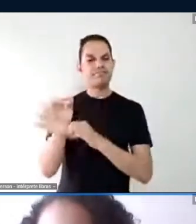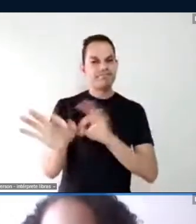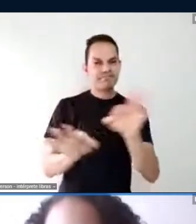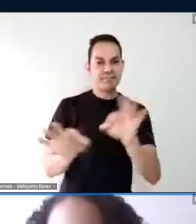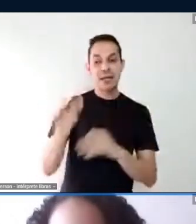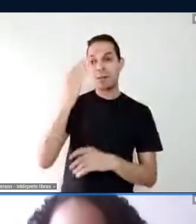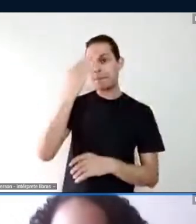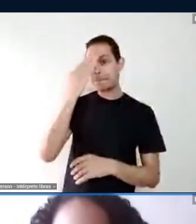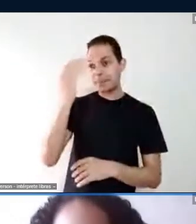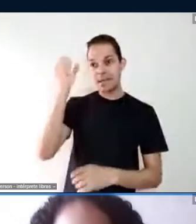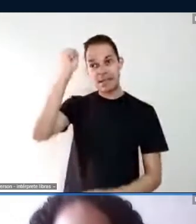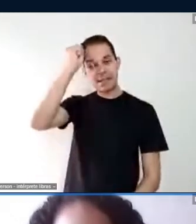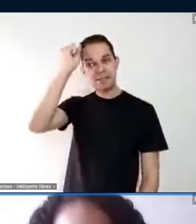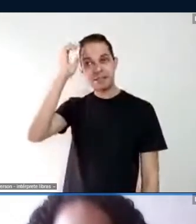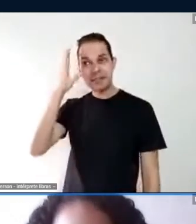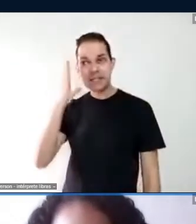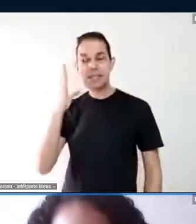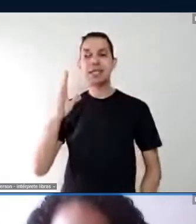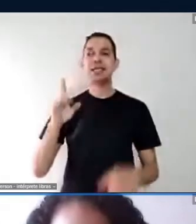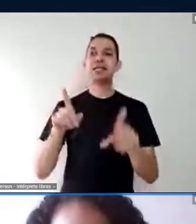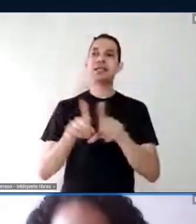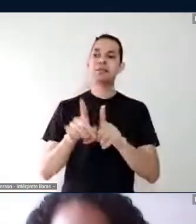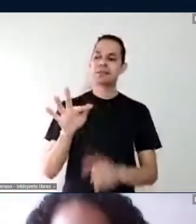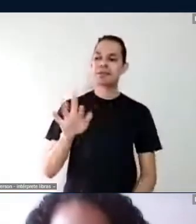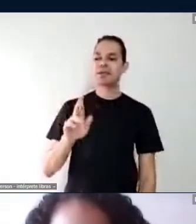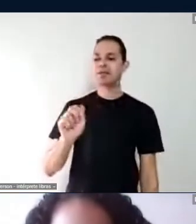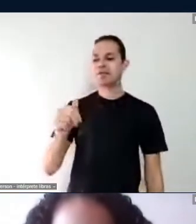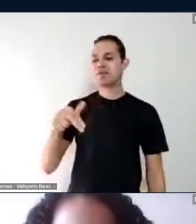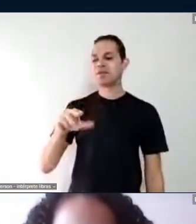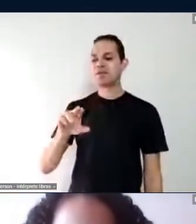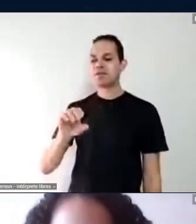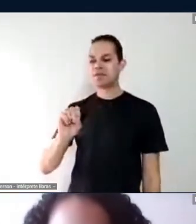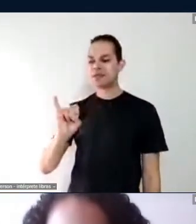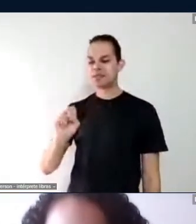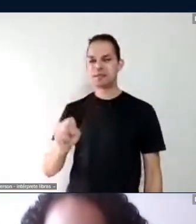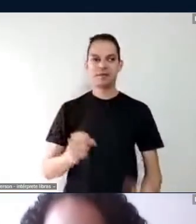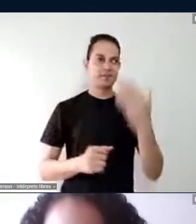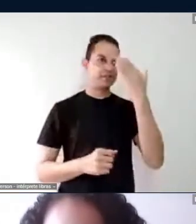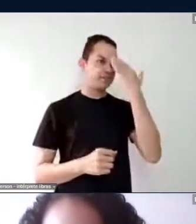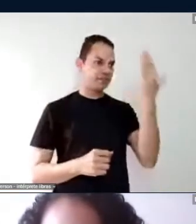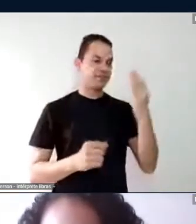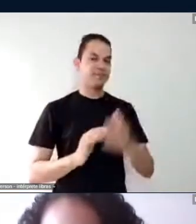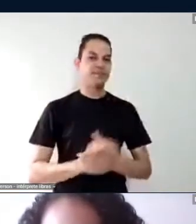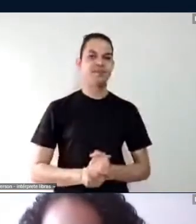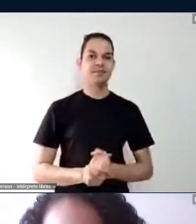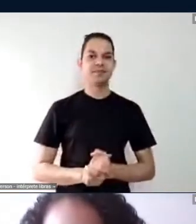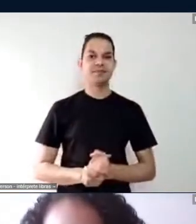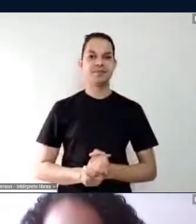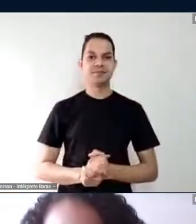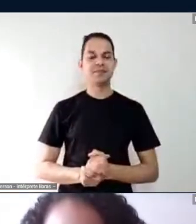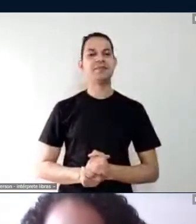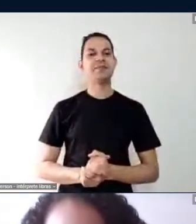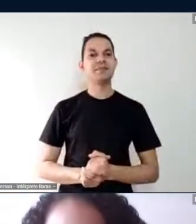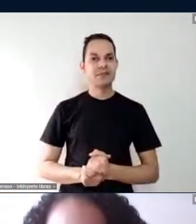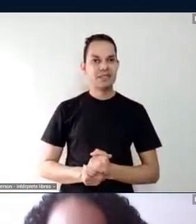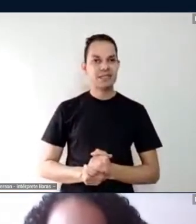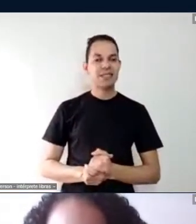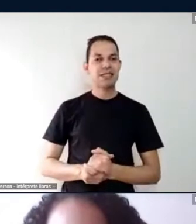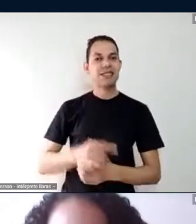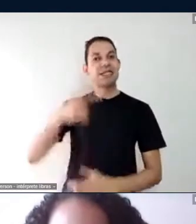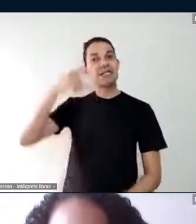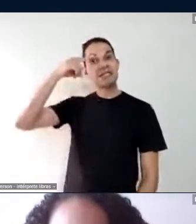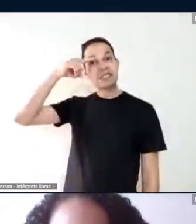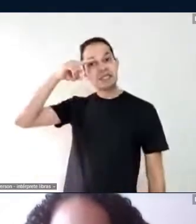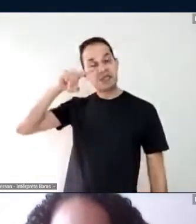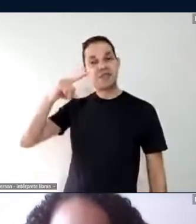Sabine, Francis, Obrigada, Silvana. Nossa, Silvana, sensacional, você sempre muito